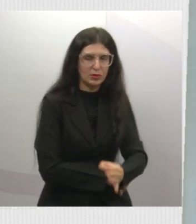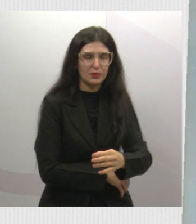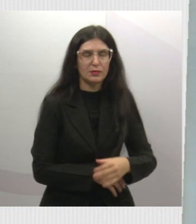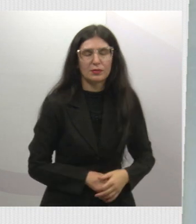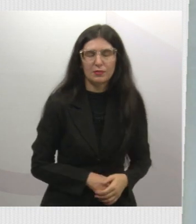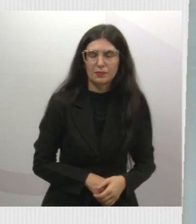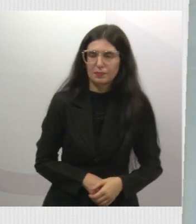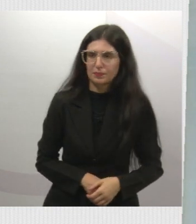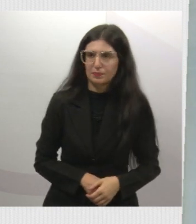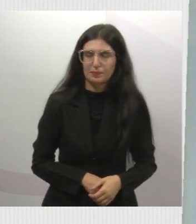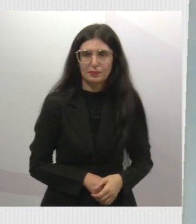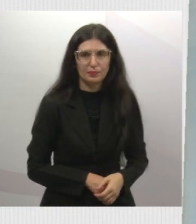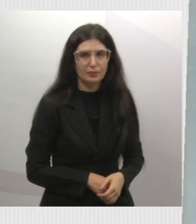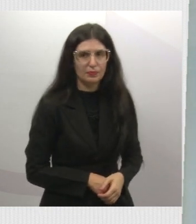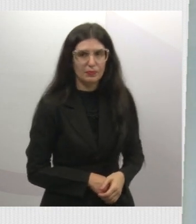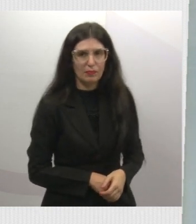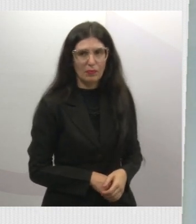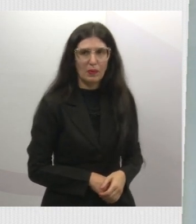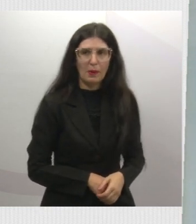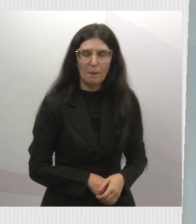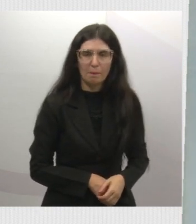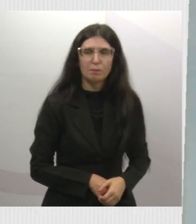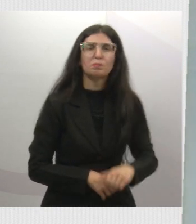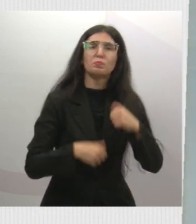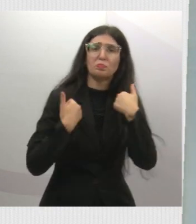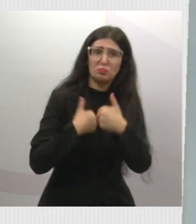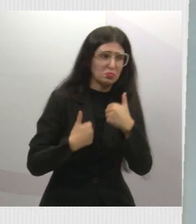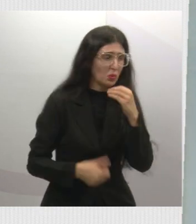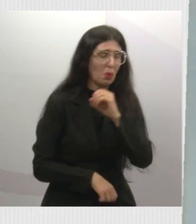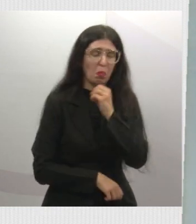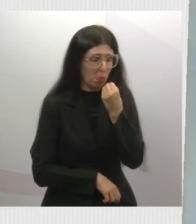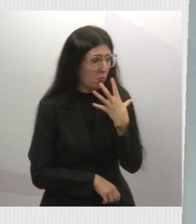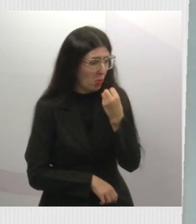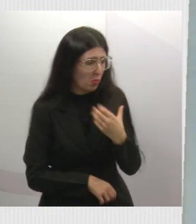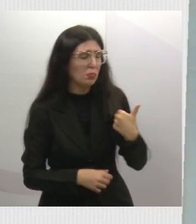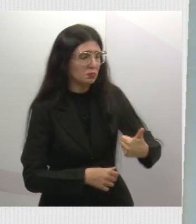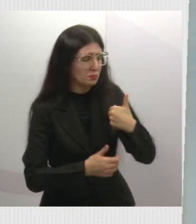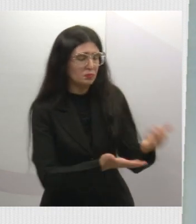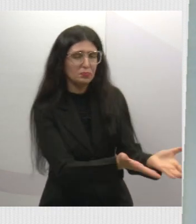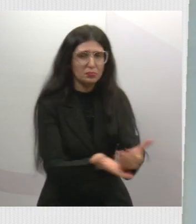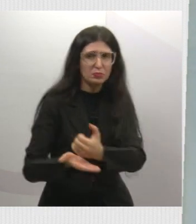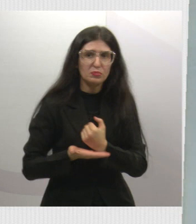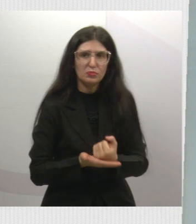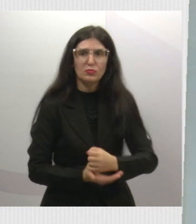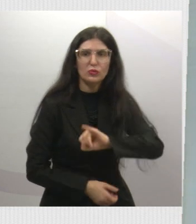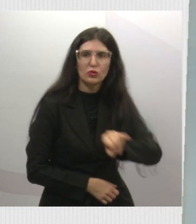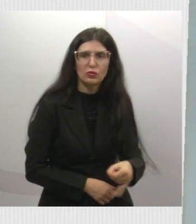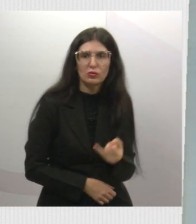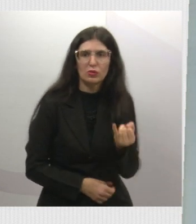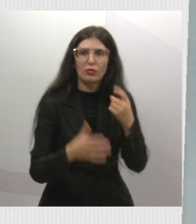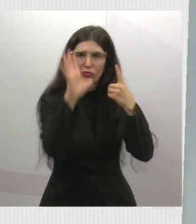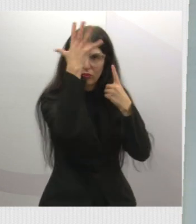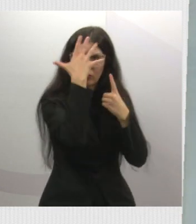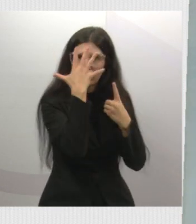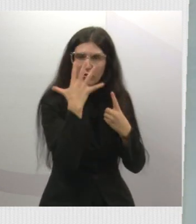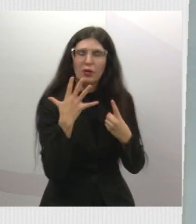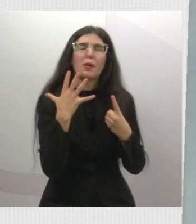Avaliando também, foi uma boa arrecadação nesse período, né, primeiro quadrimestre, com a meta